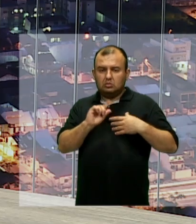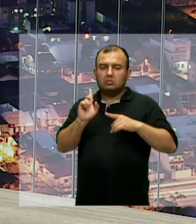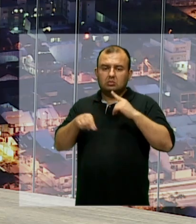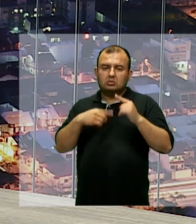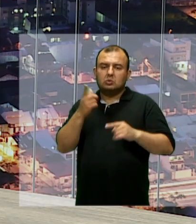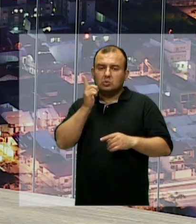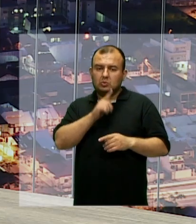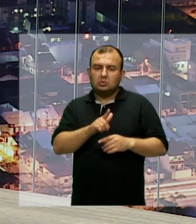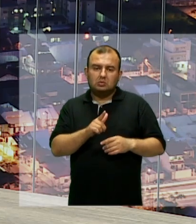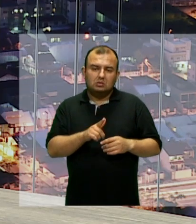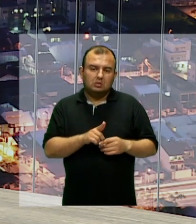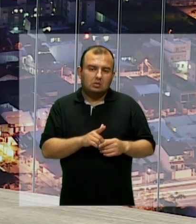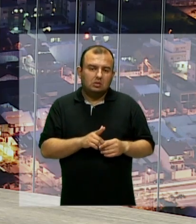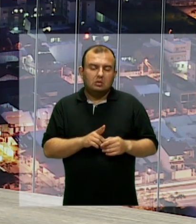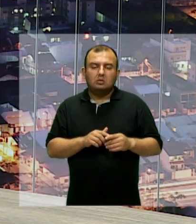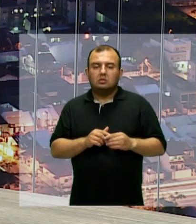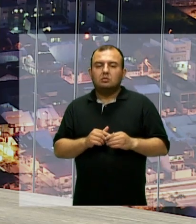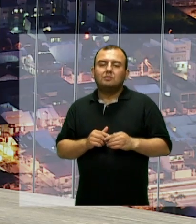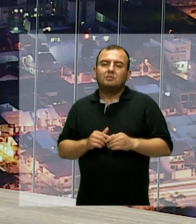ser, ou estou fazendo